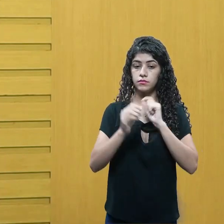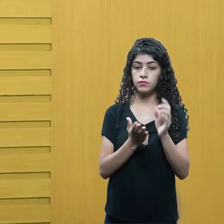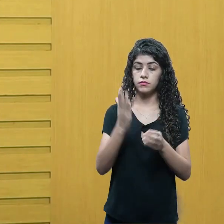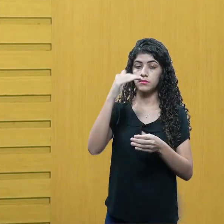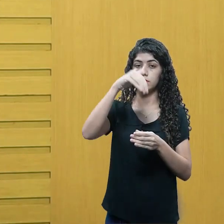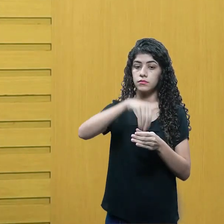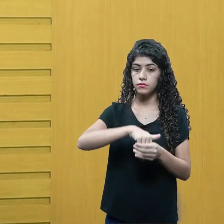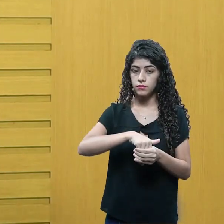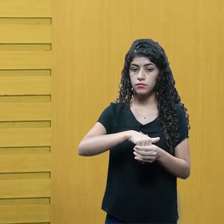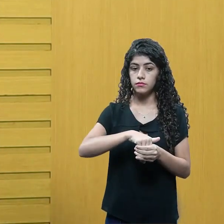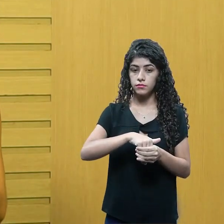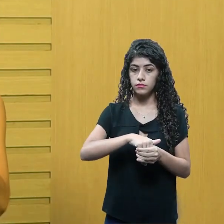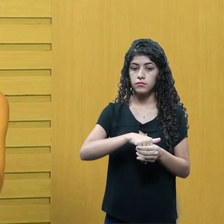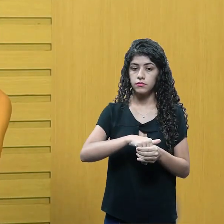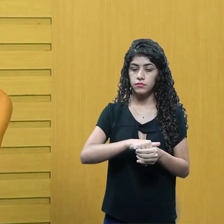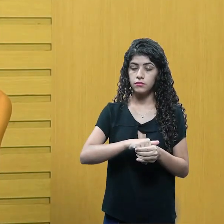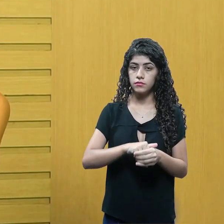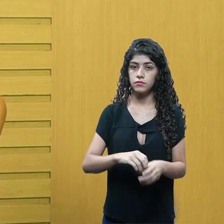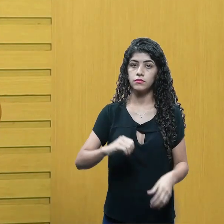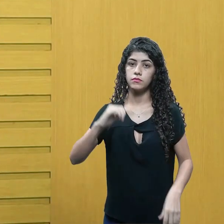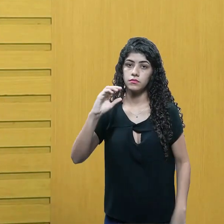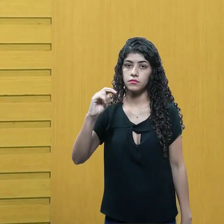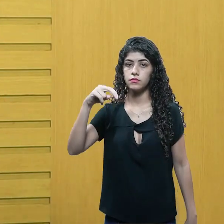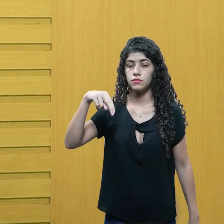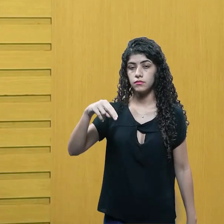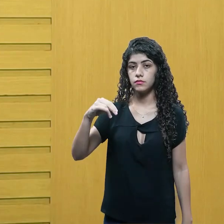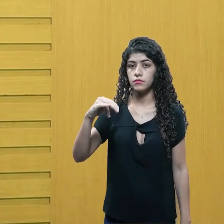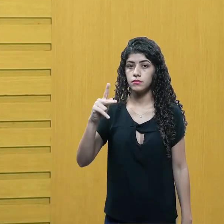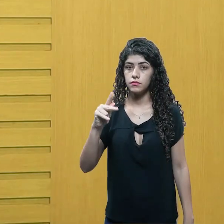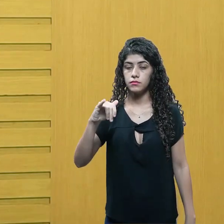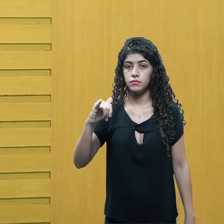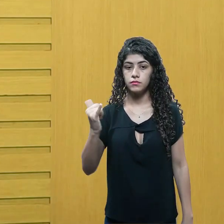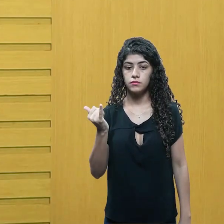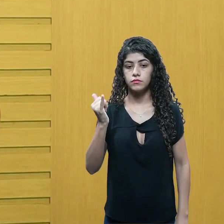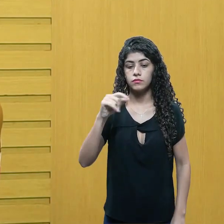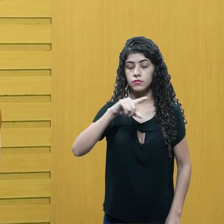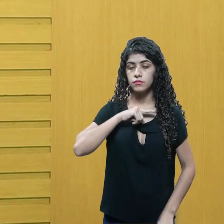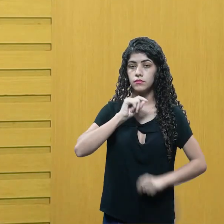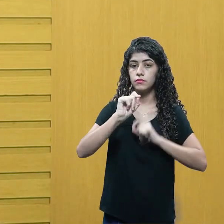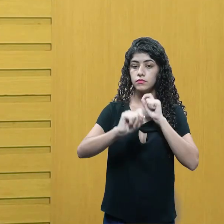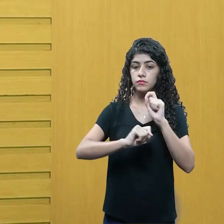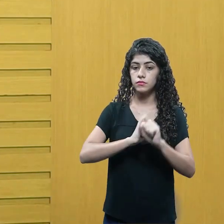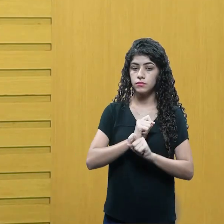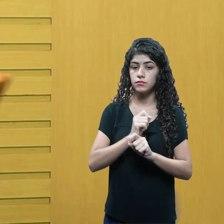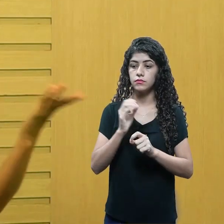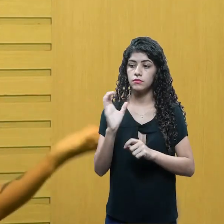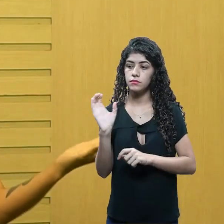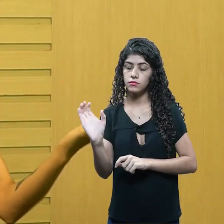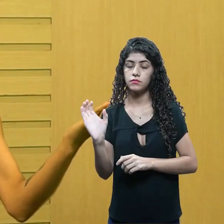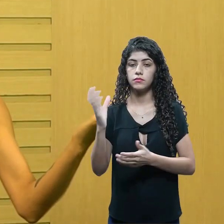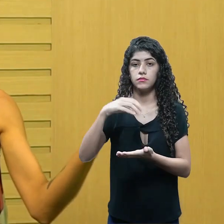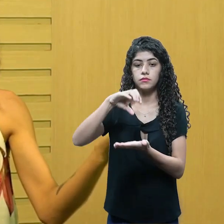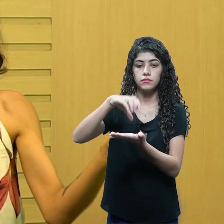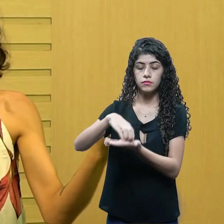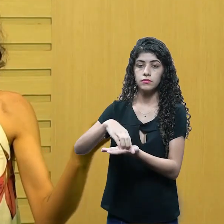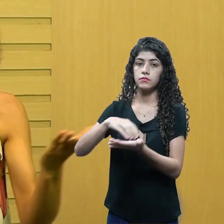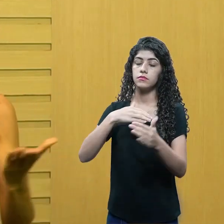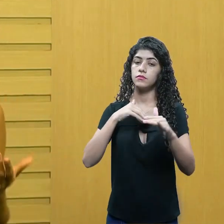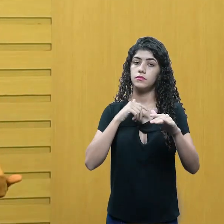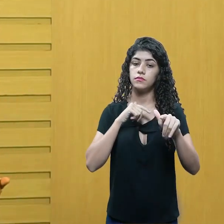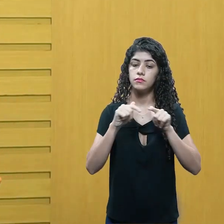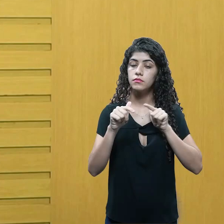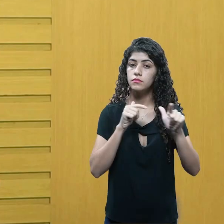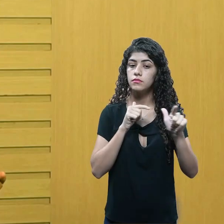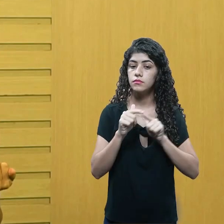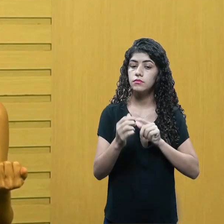que ela tenha dentro dos KNAIs, das atividades que ela desenvolve, que tenha um KNAI